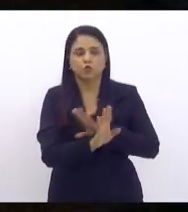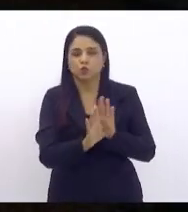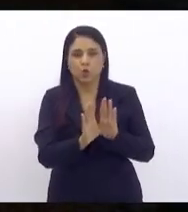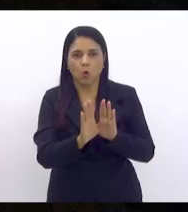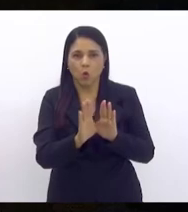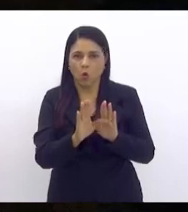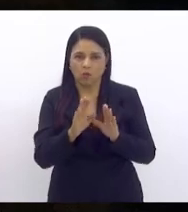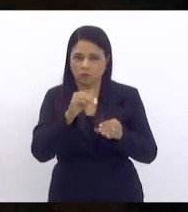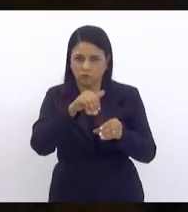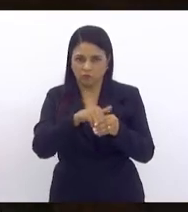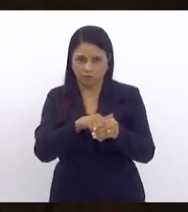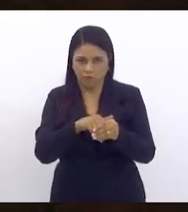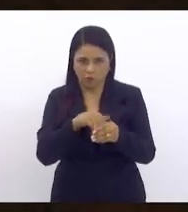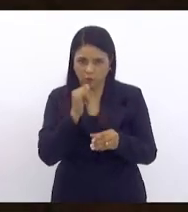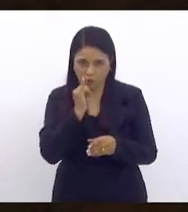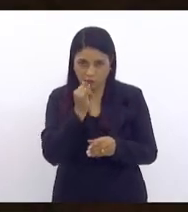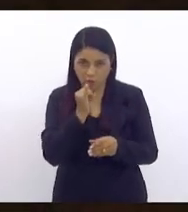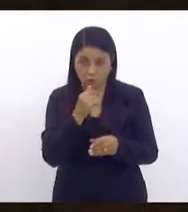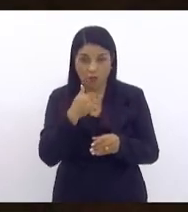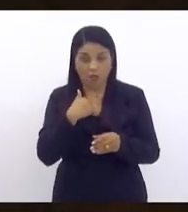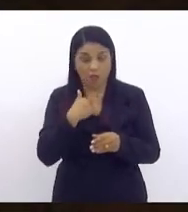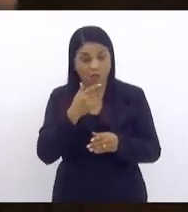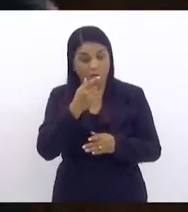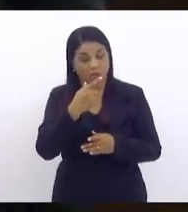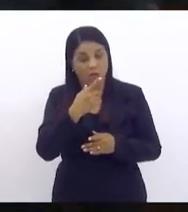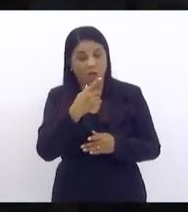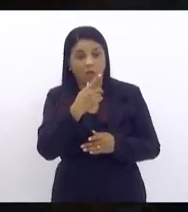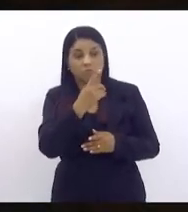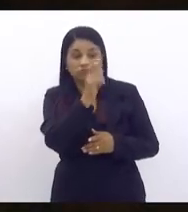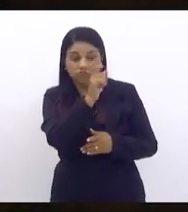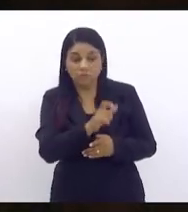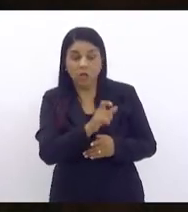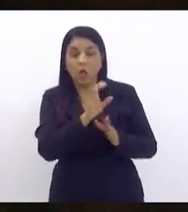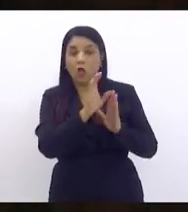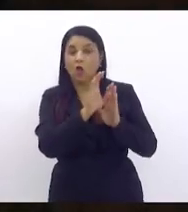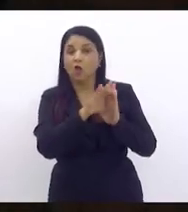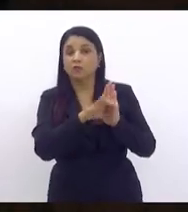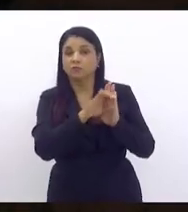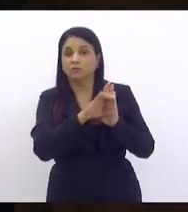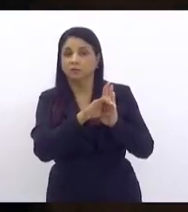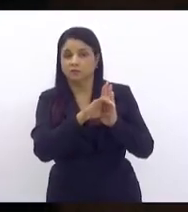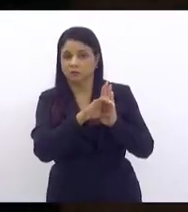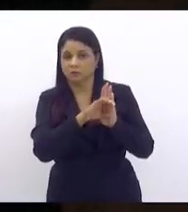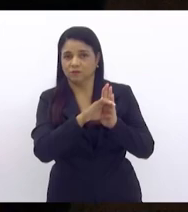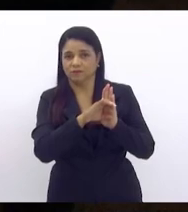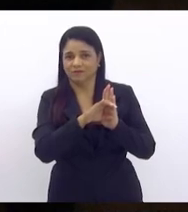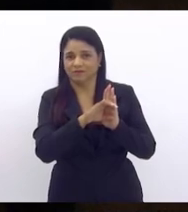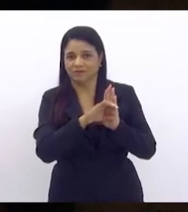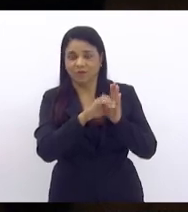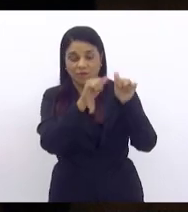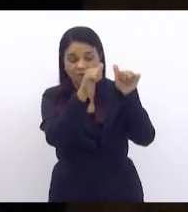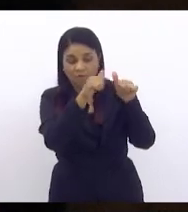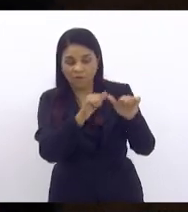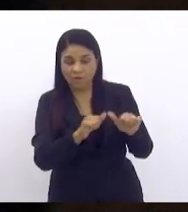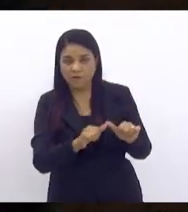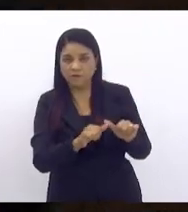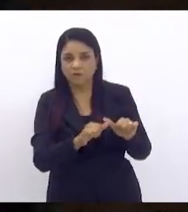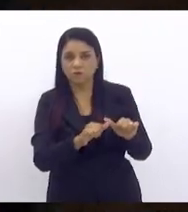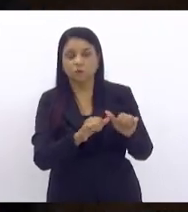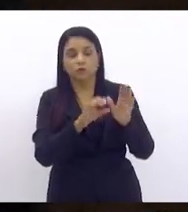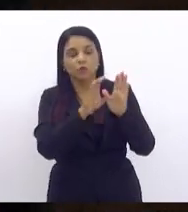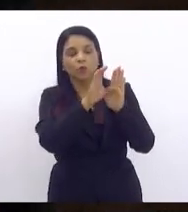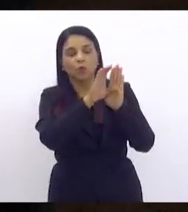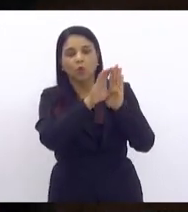relator. A questão dele é uma questão conceitual, né? É uma verificação